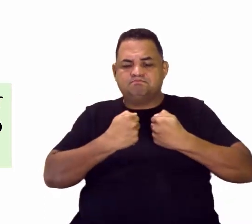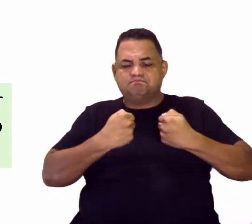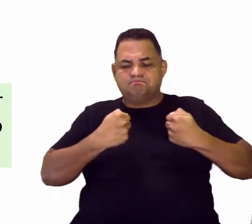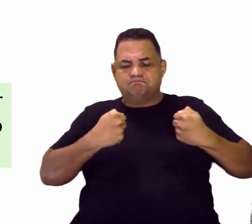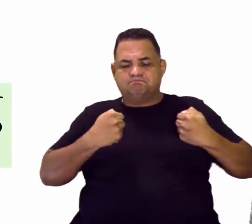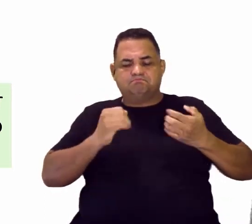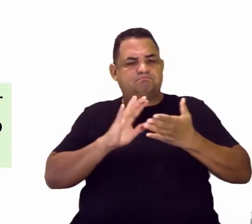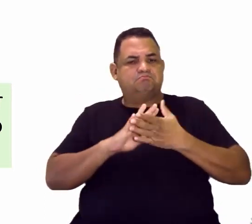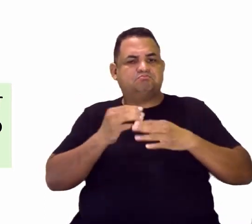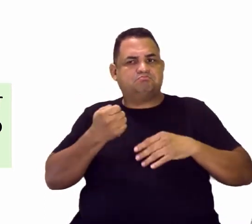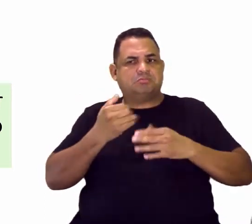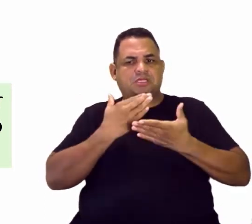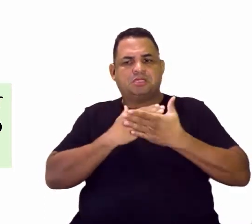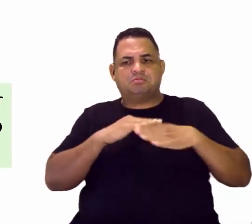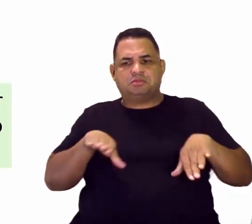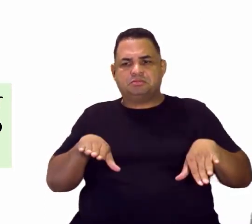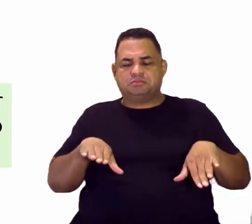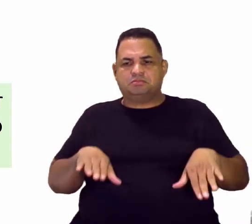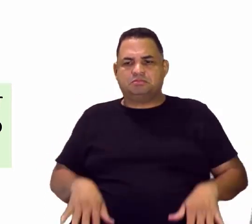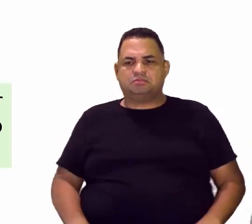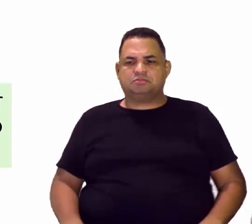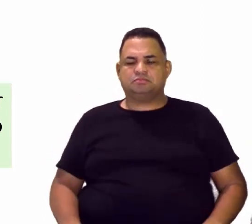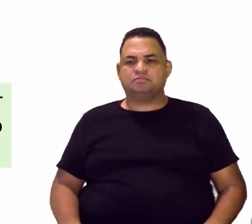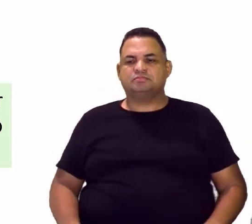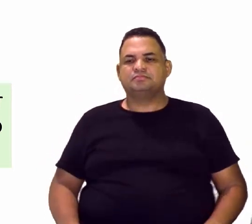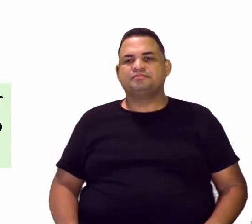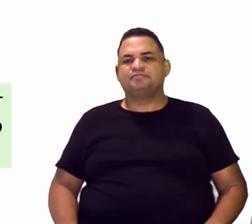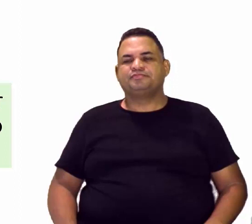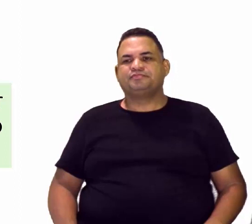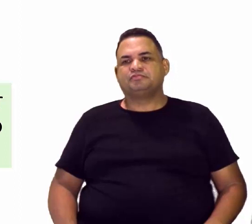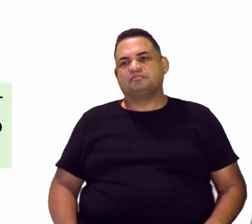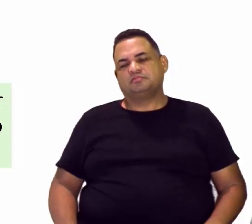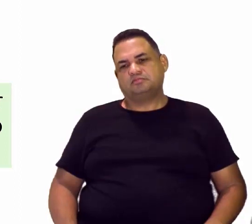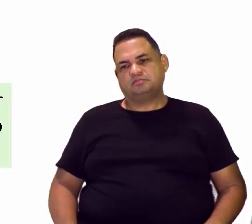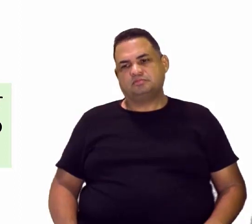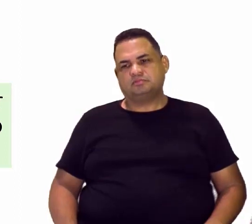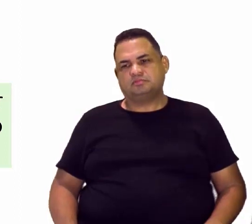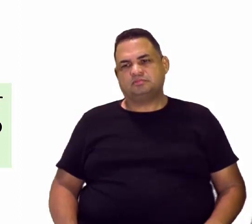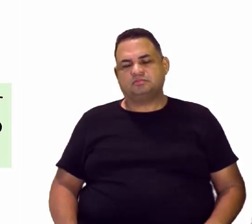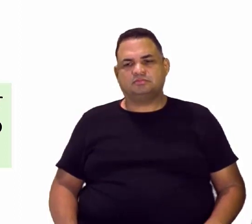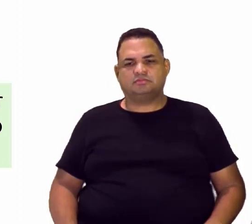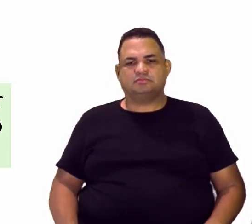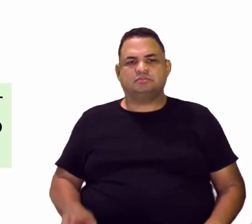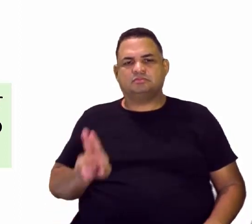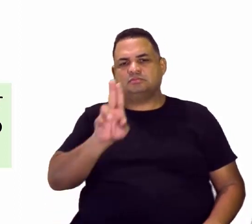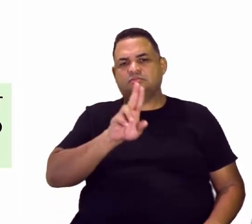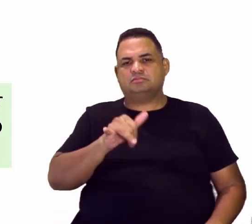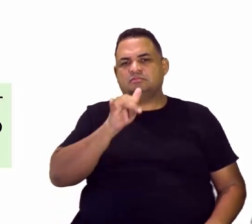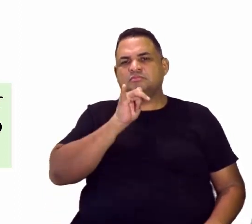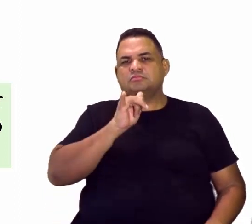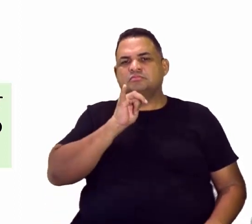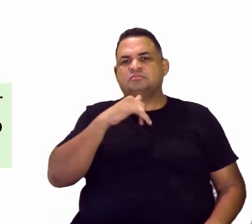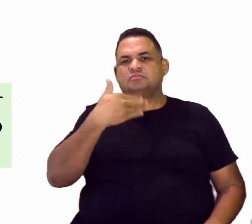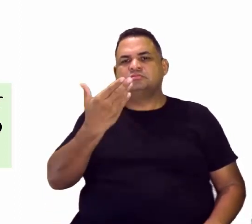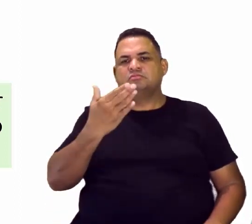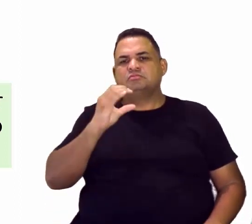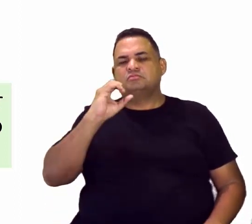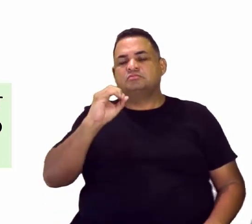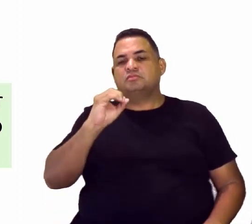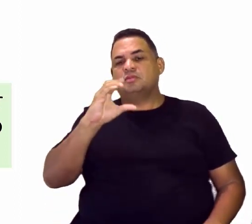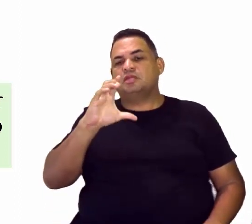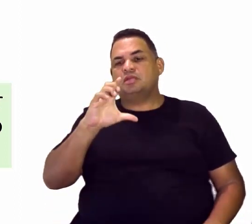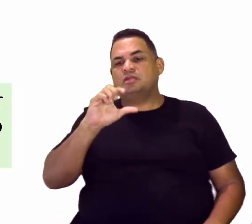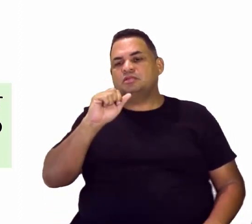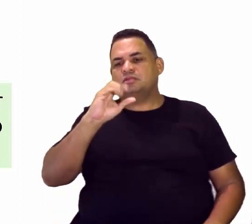indução praticamente vai para zero, entendeu? Não é isso mesmo, professora Sabrina? Isso mesmo. E aí a gente usou esse exemplo porque como o cloro,